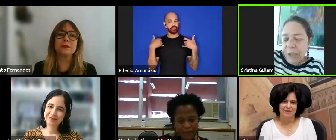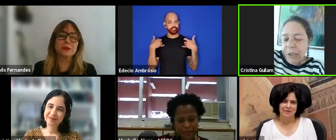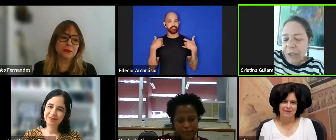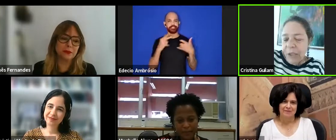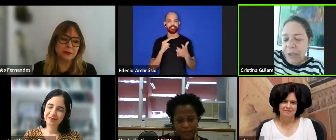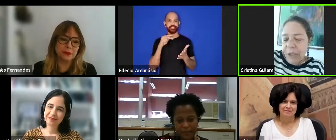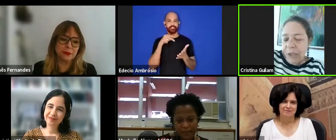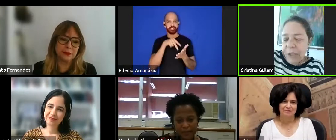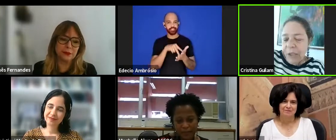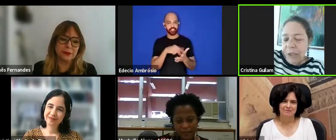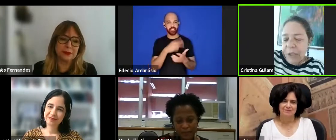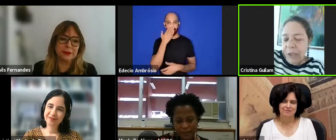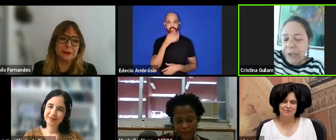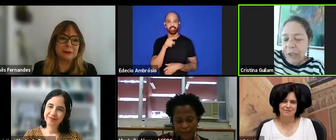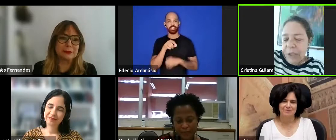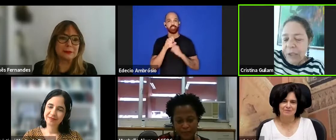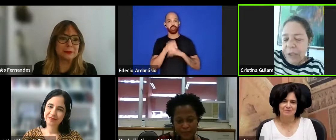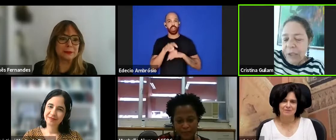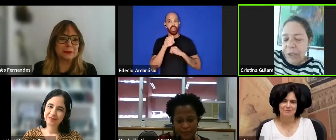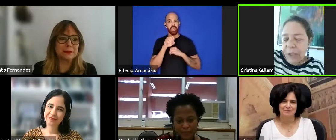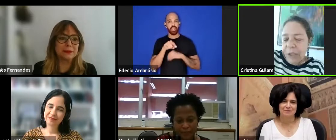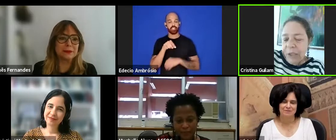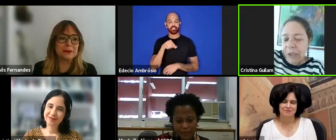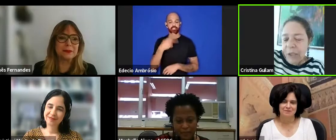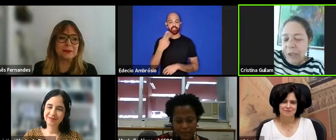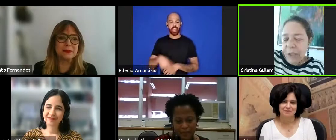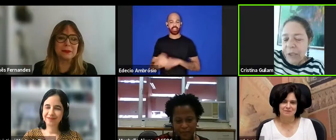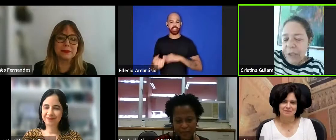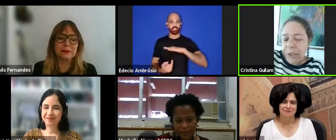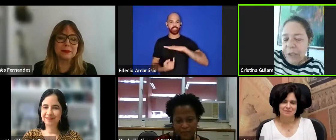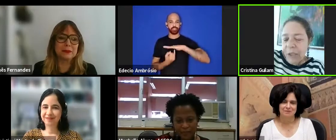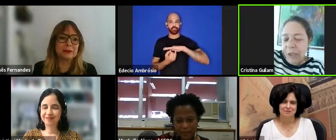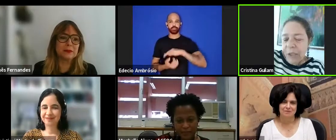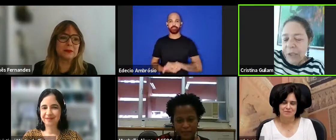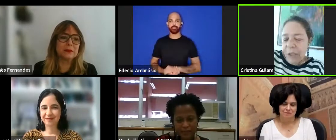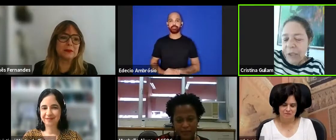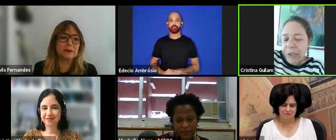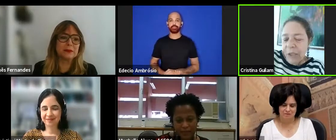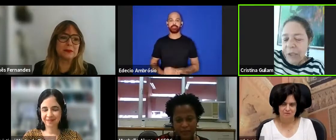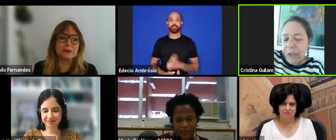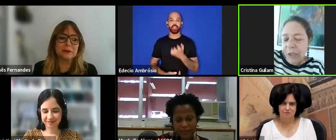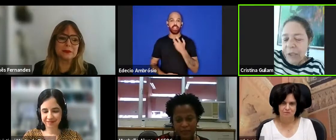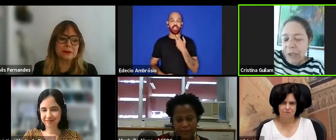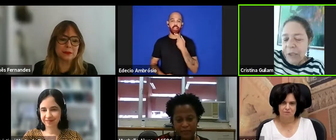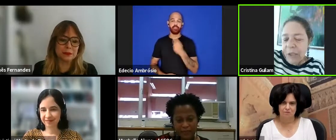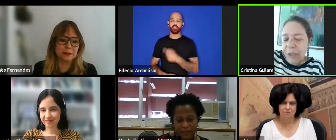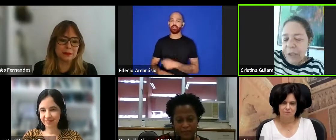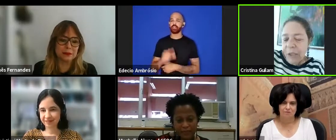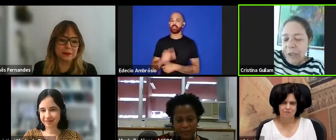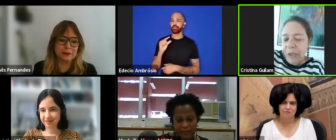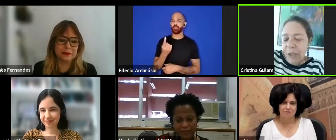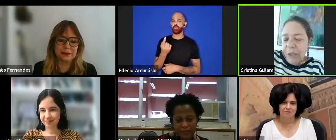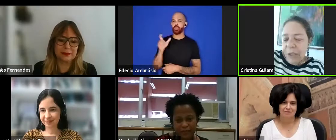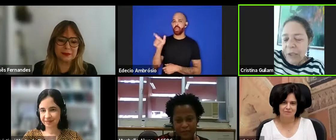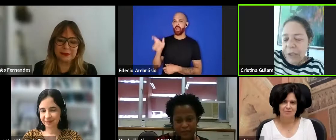da educação na nossa instituição. Eu só queria falar muito rápido de um pequeno aluno, de uma